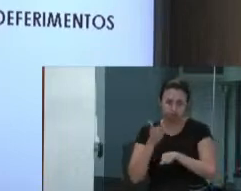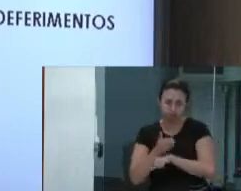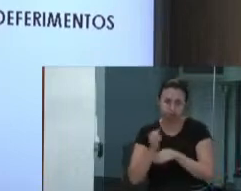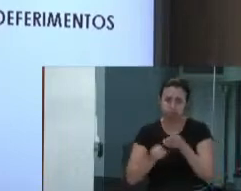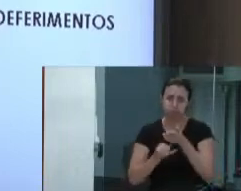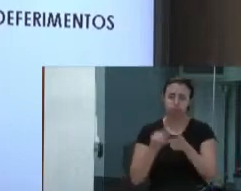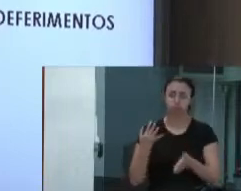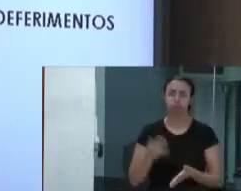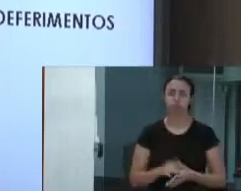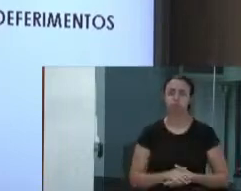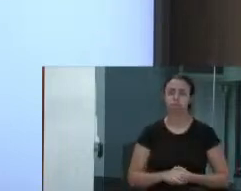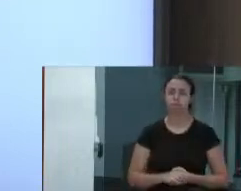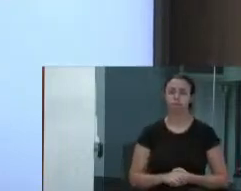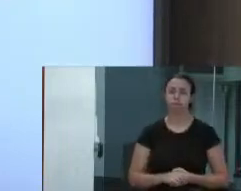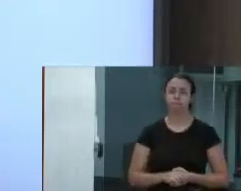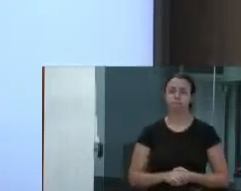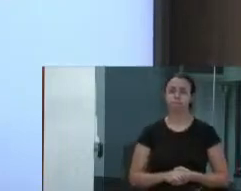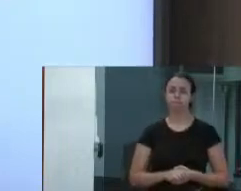gente retorna.